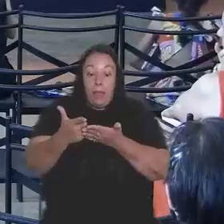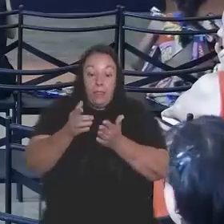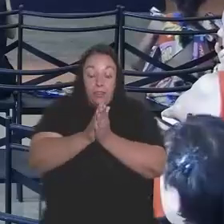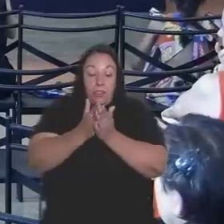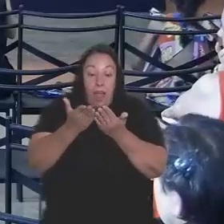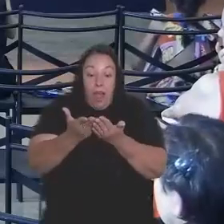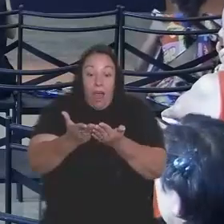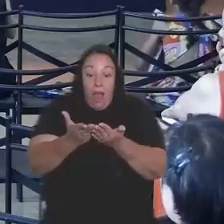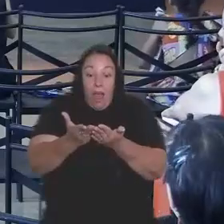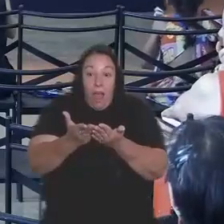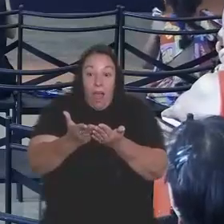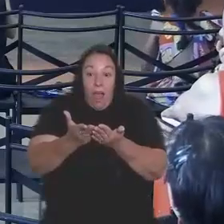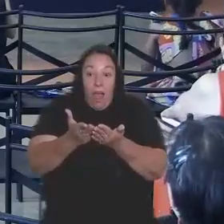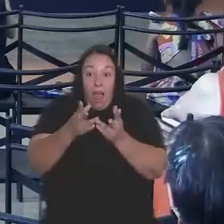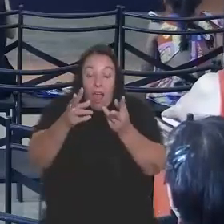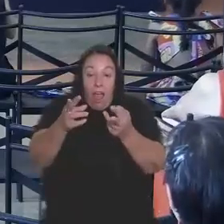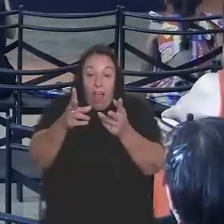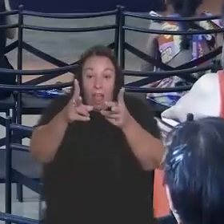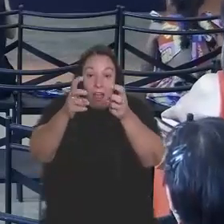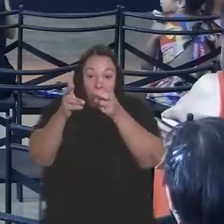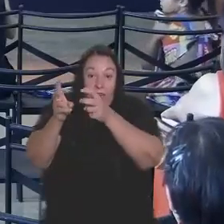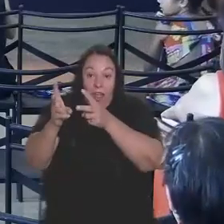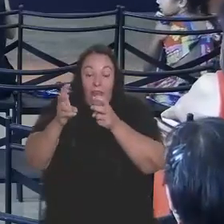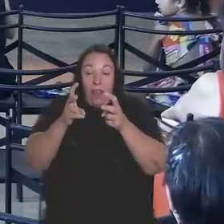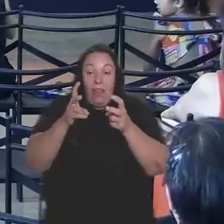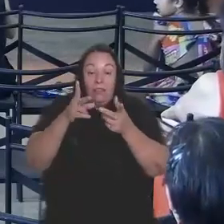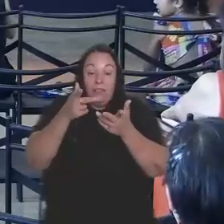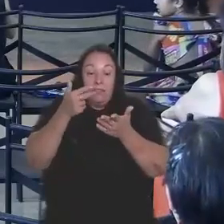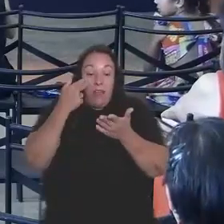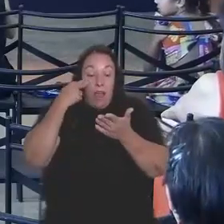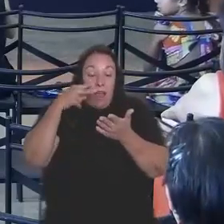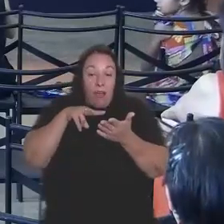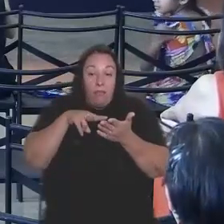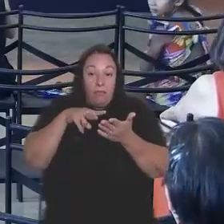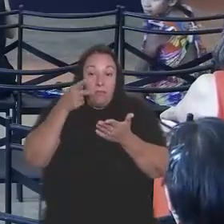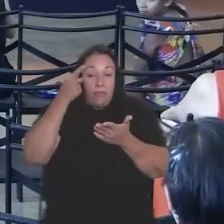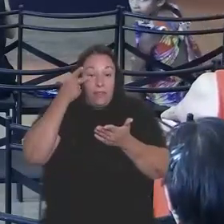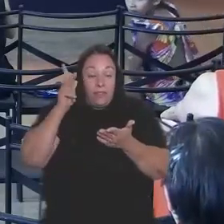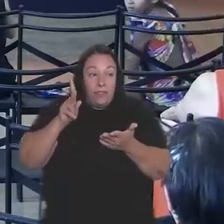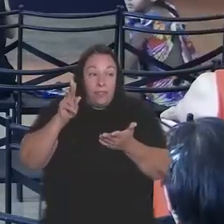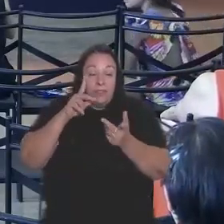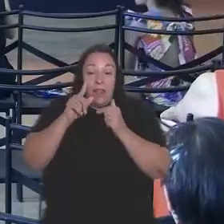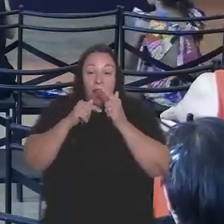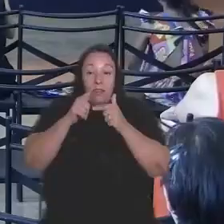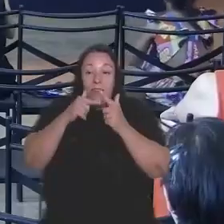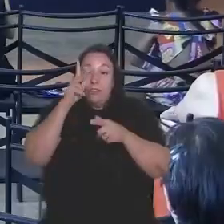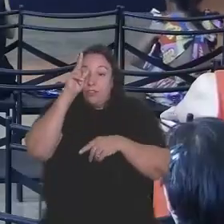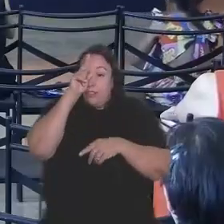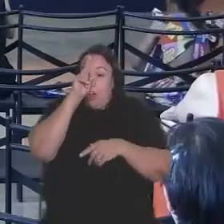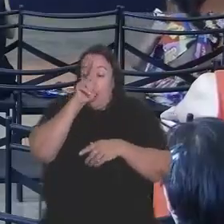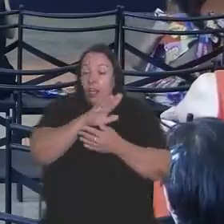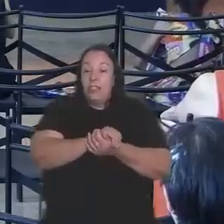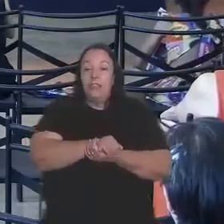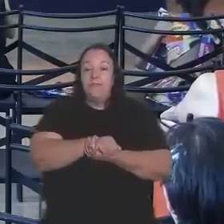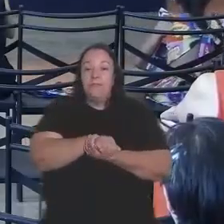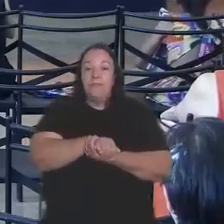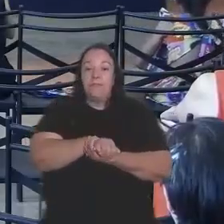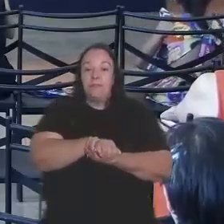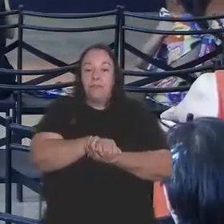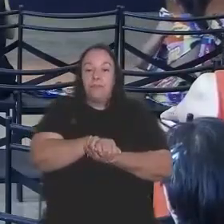começa até buscar as referências dentro do livro, né, revisitar toda a história ali e rever. E